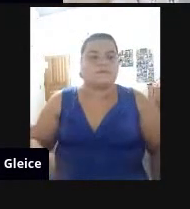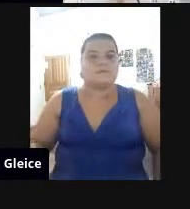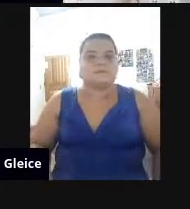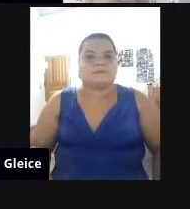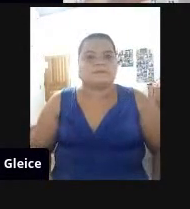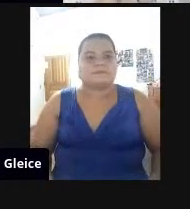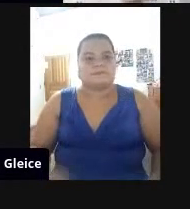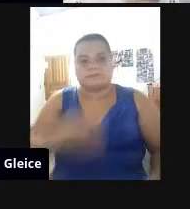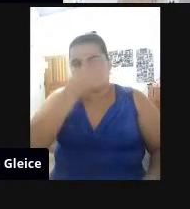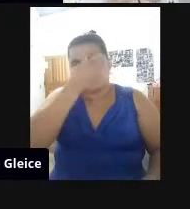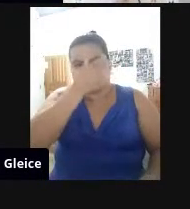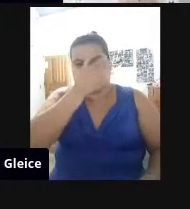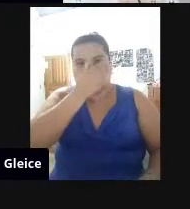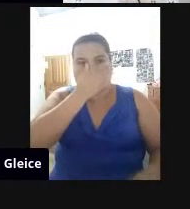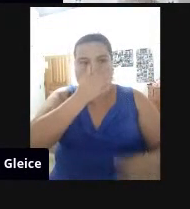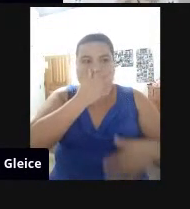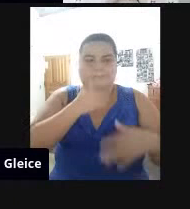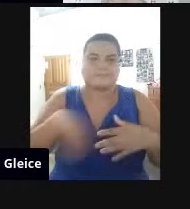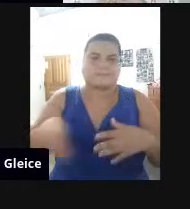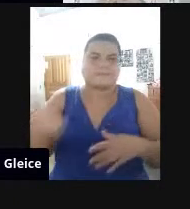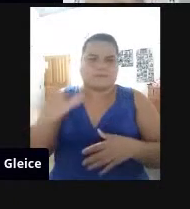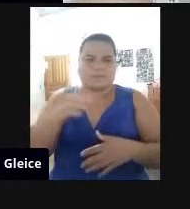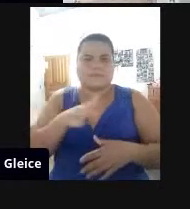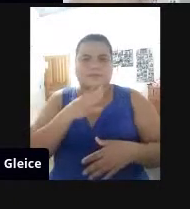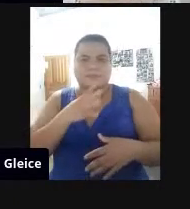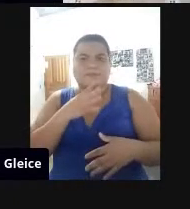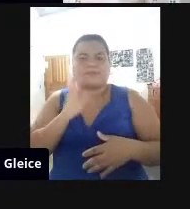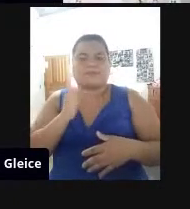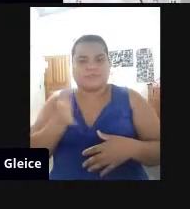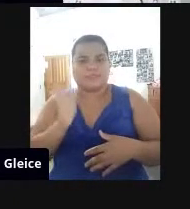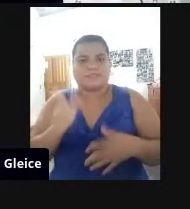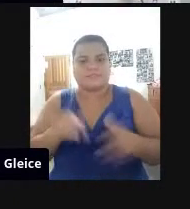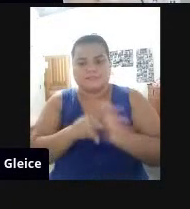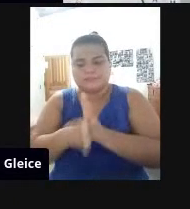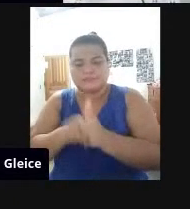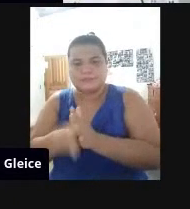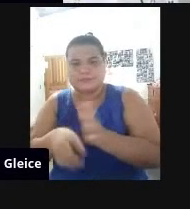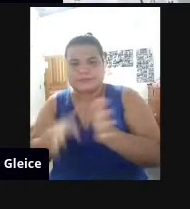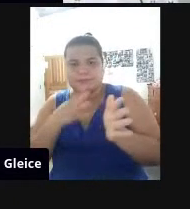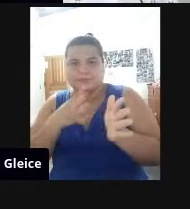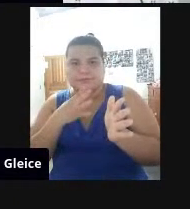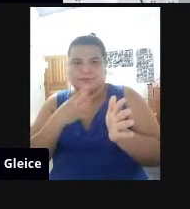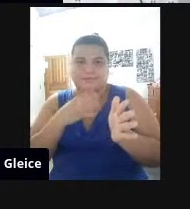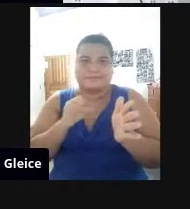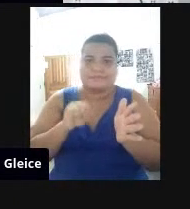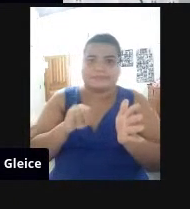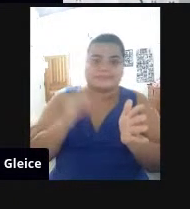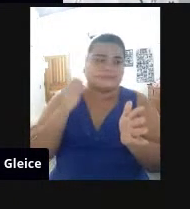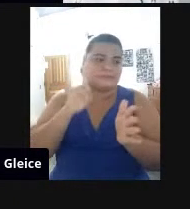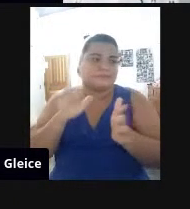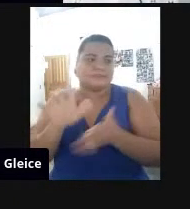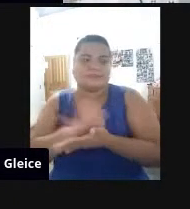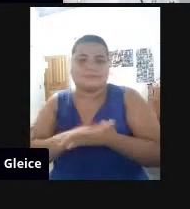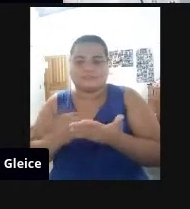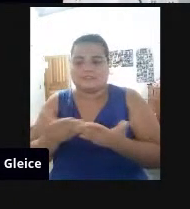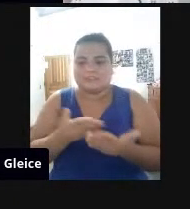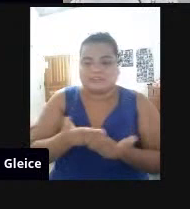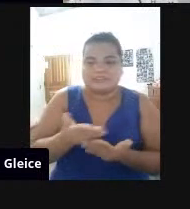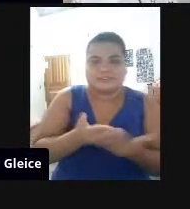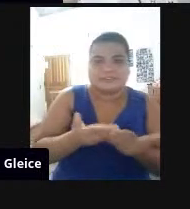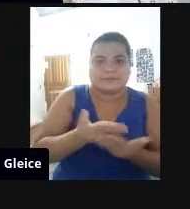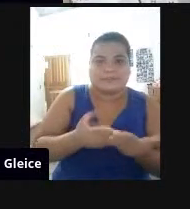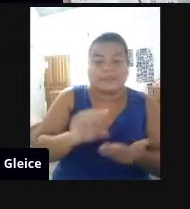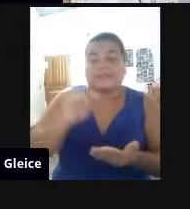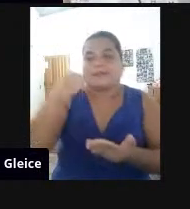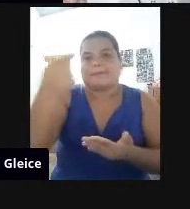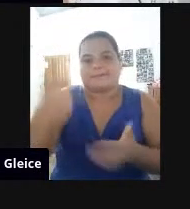pelo que a gente já tem na literatura, né, de comprovação. Mas, quando nada disso resolve, aí a gente parte para os testes genéticos para investigar